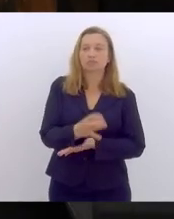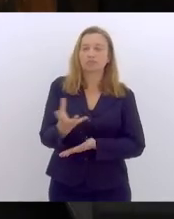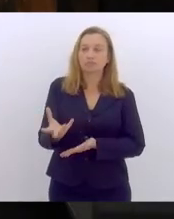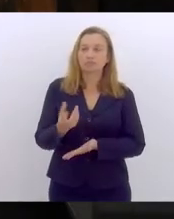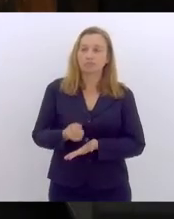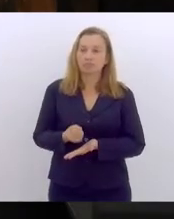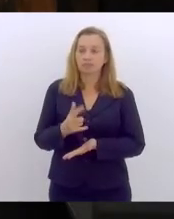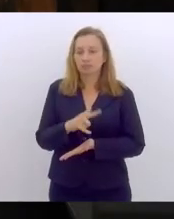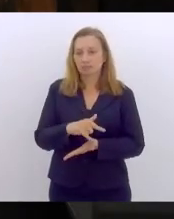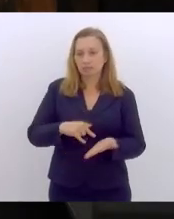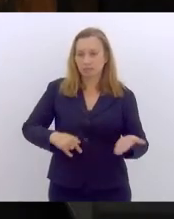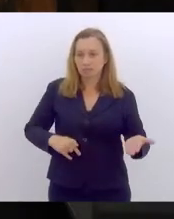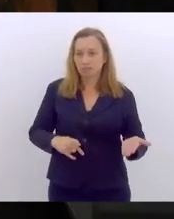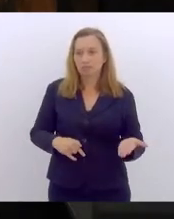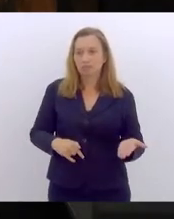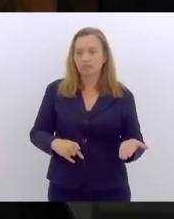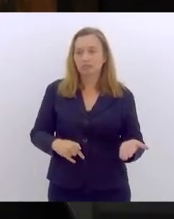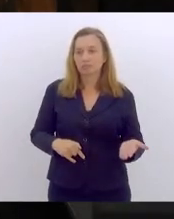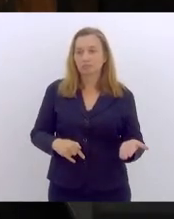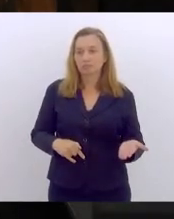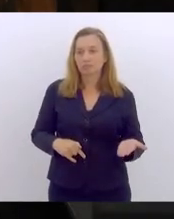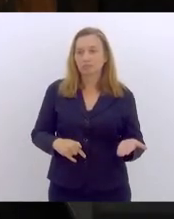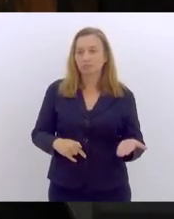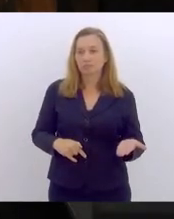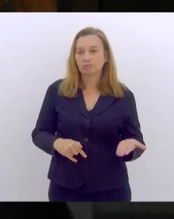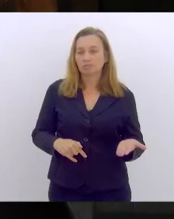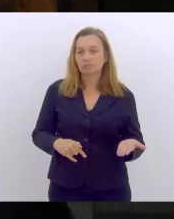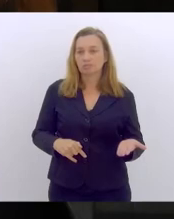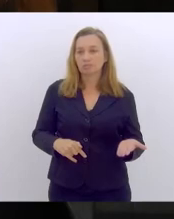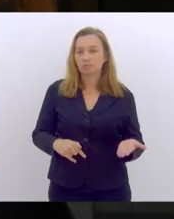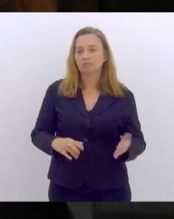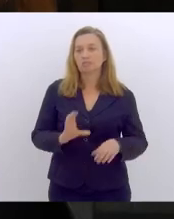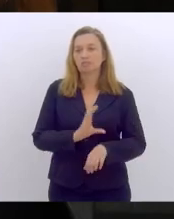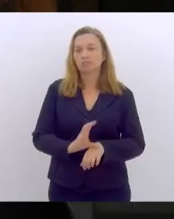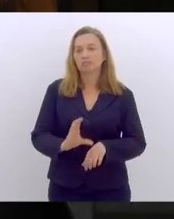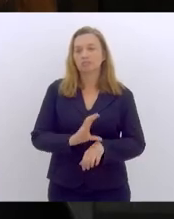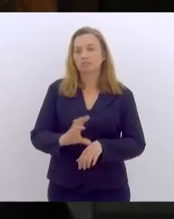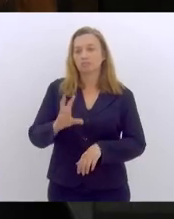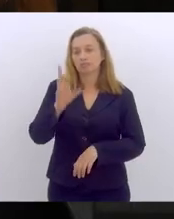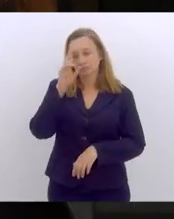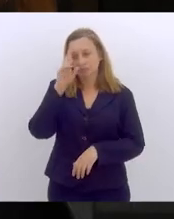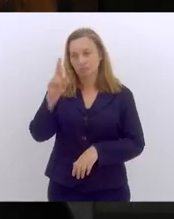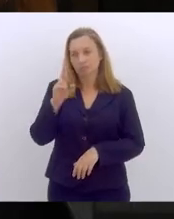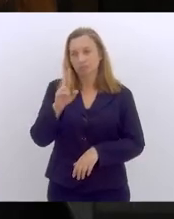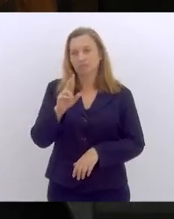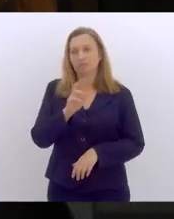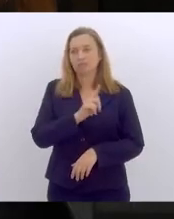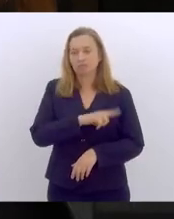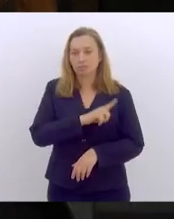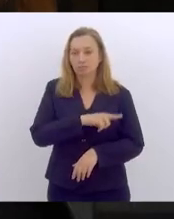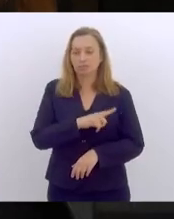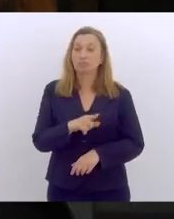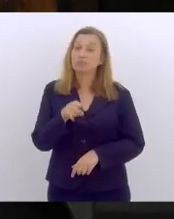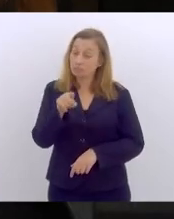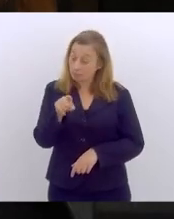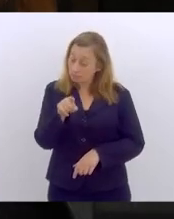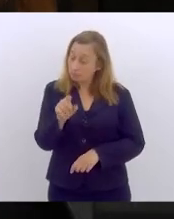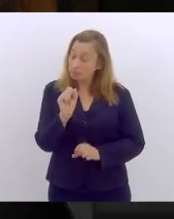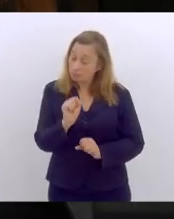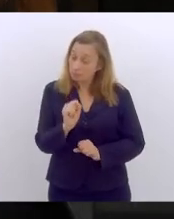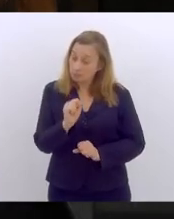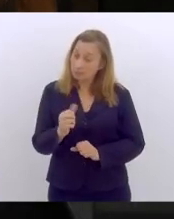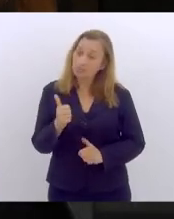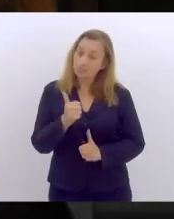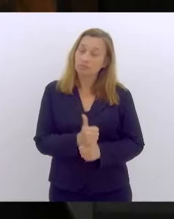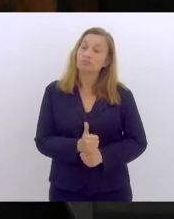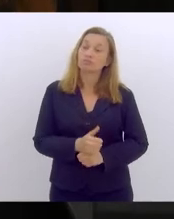recebia um certificado que tinha feito o curso de chefia e assessoramento. E aí você podia assumir